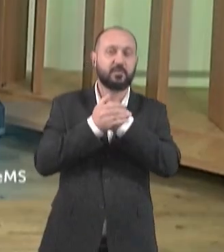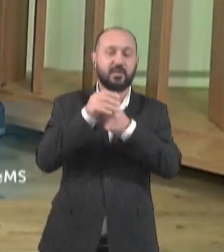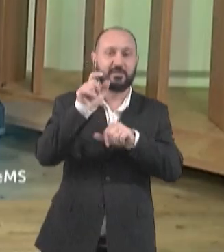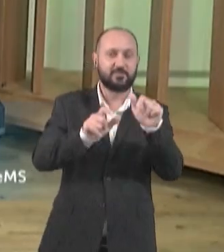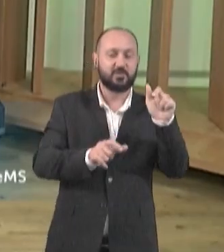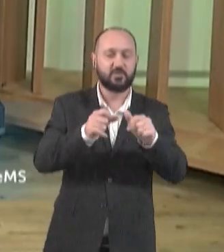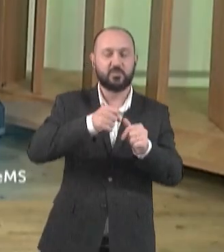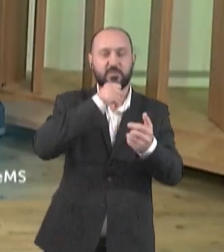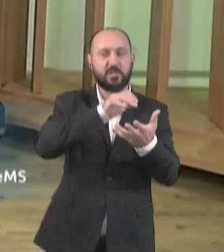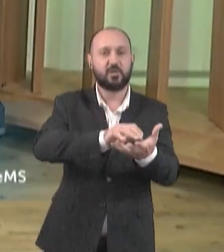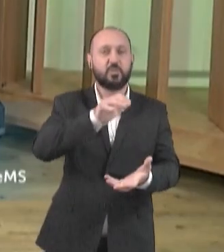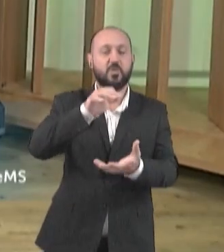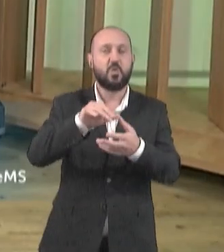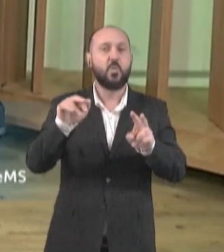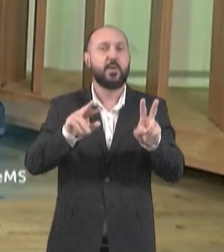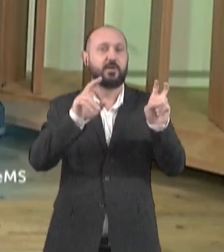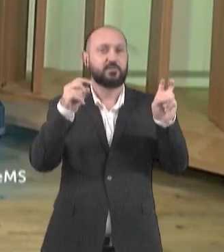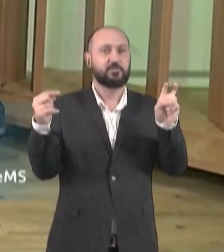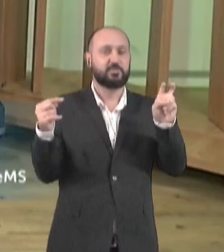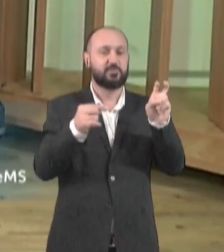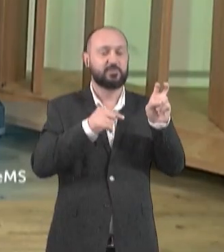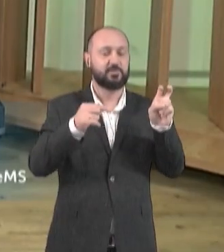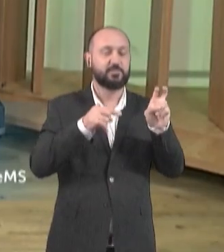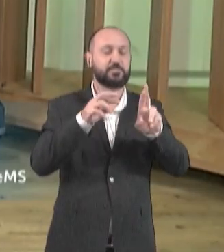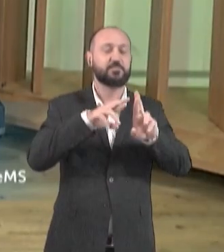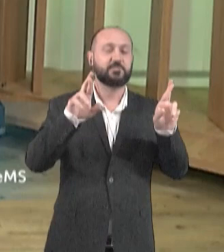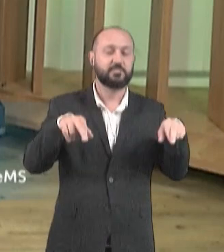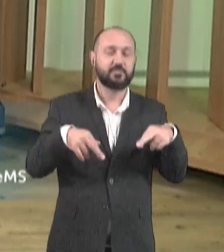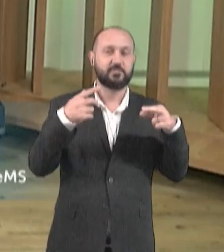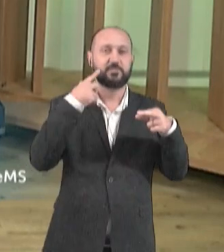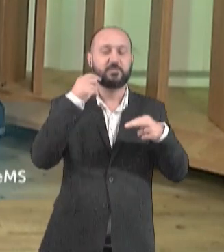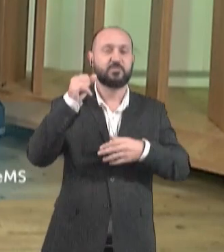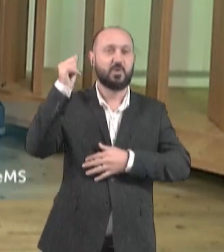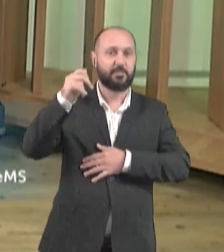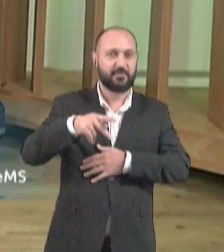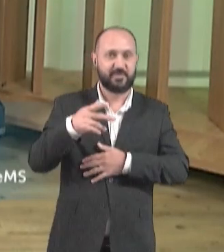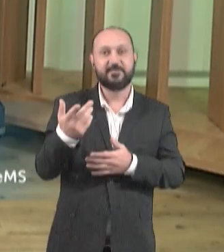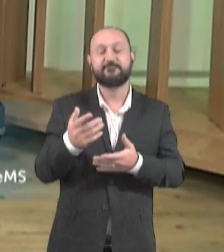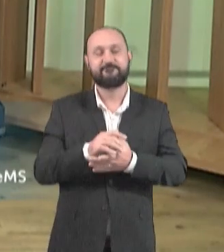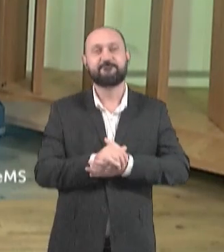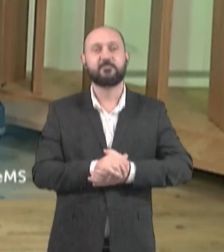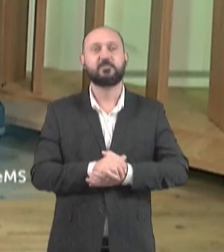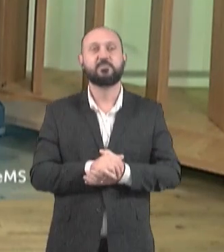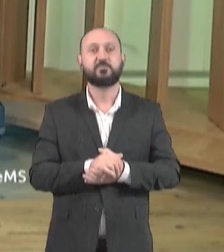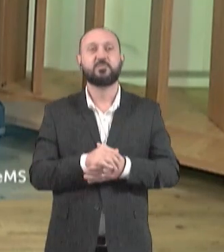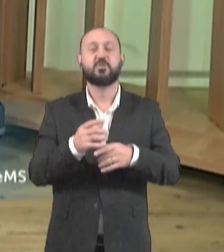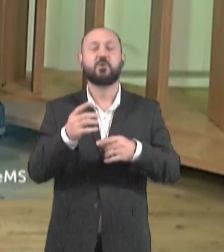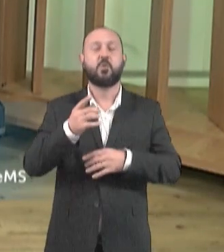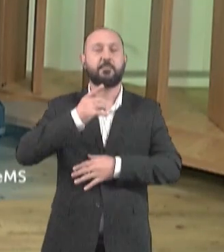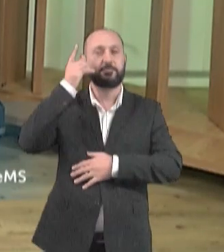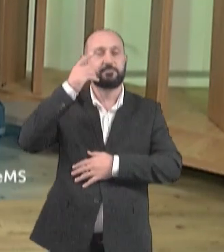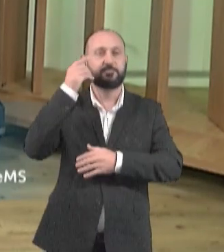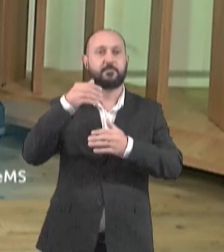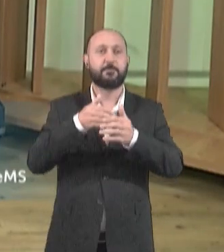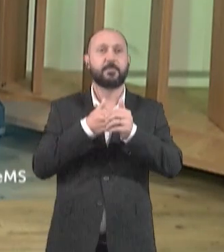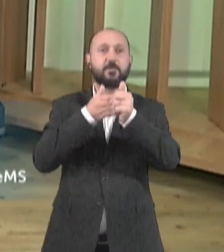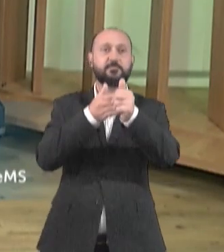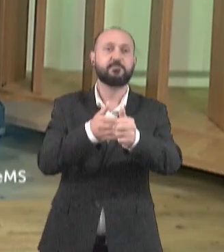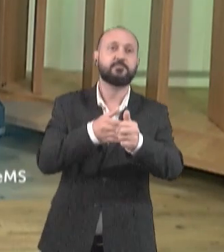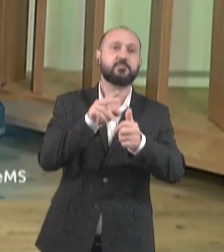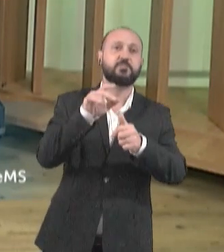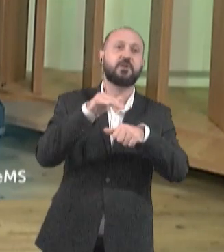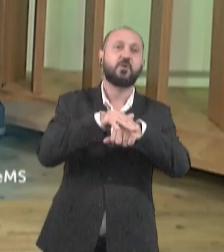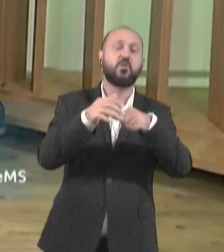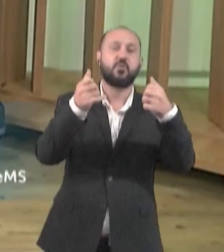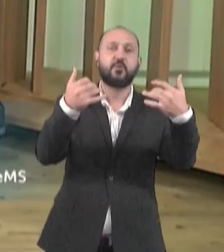da pessoa idosa quando o assunto é a rede previdenciária, né? O deputado vai conduzir e